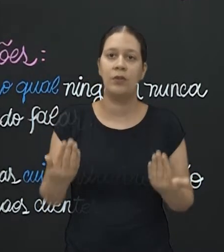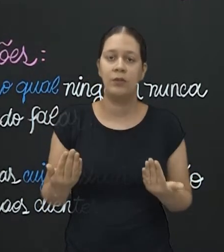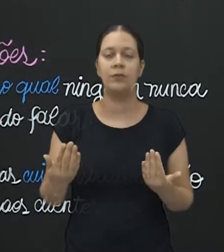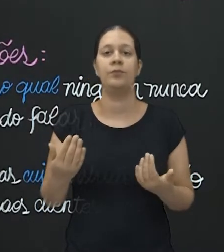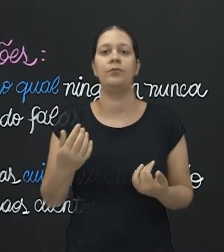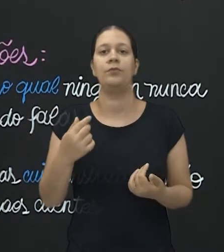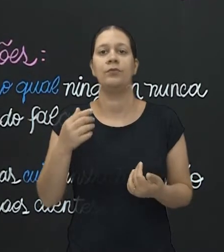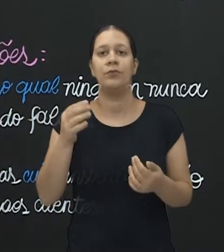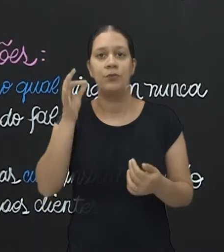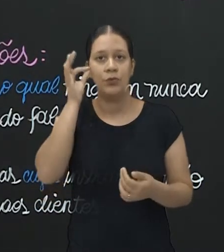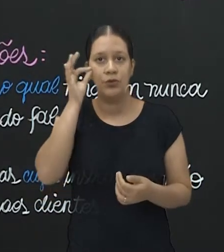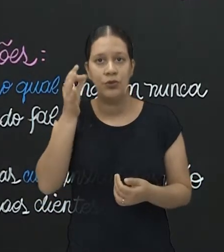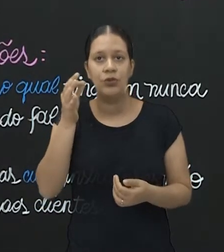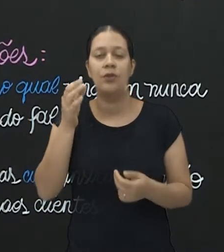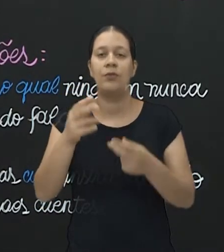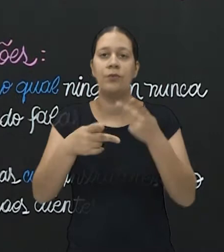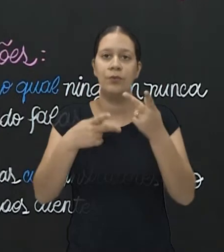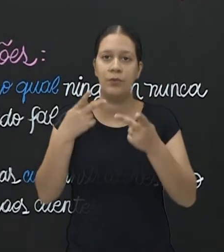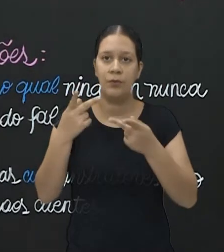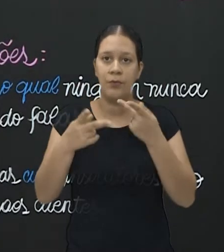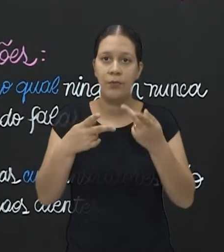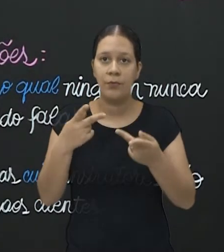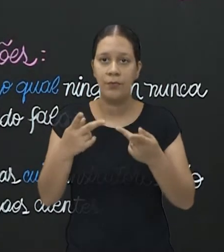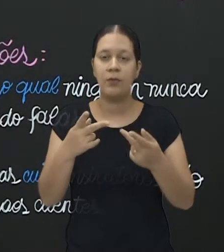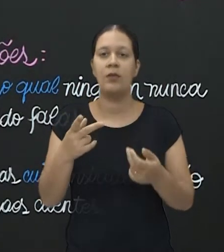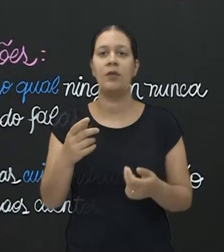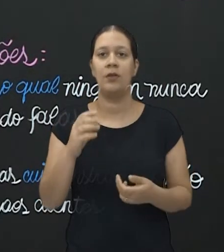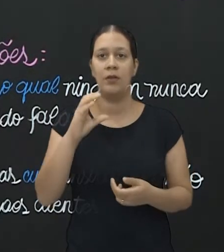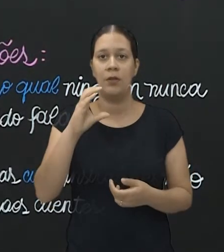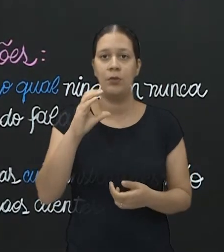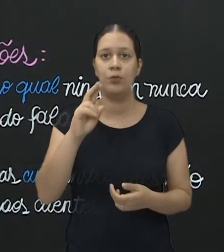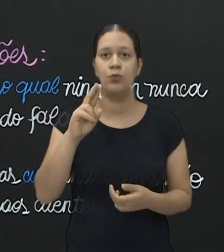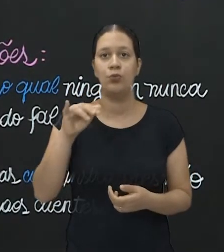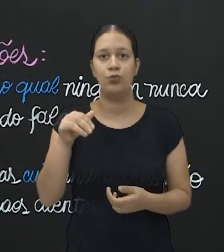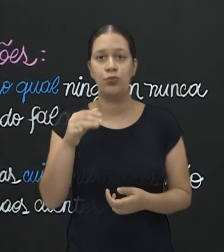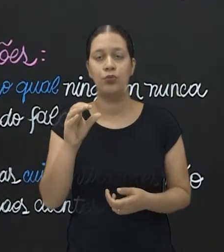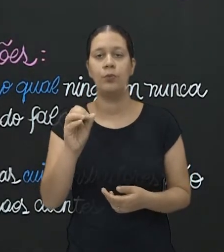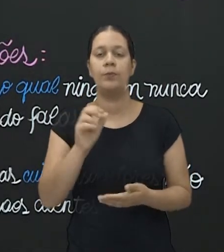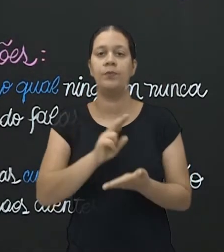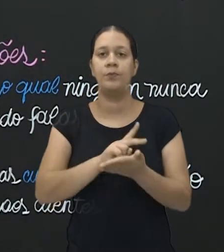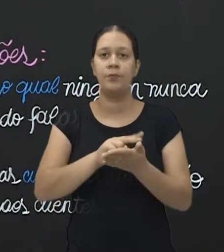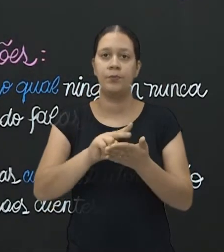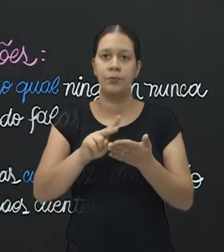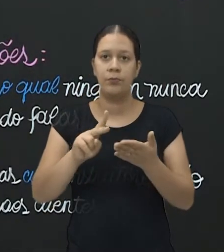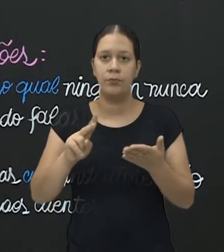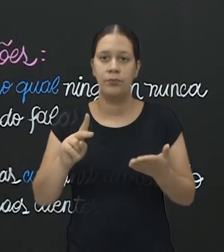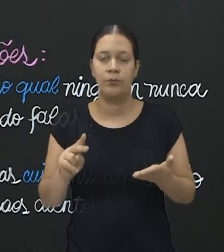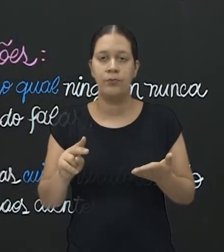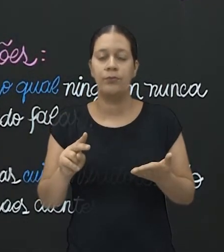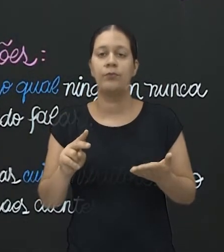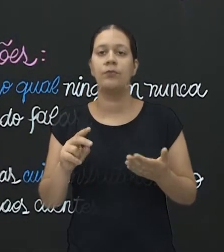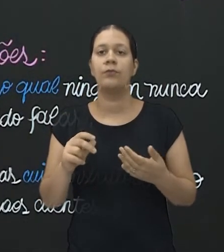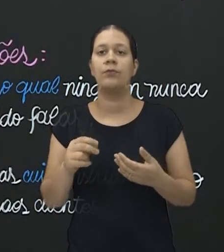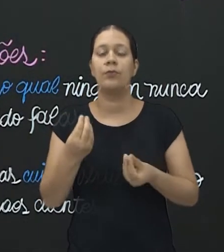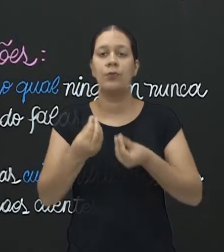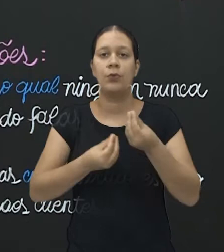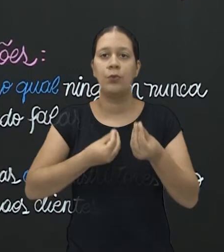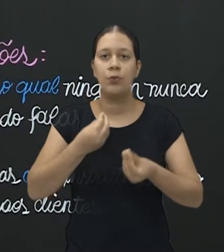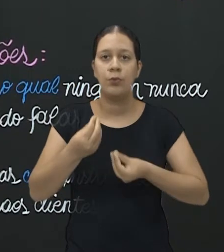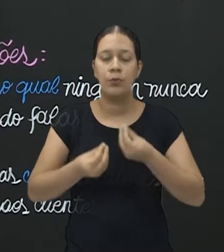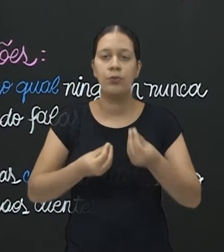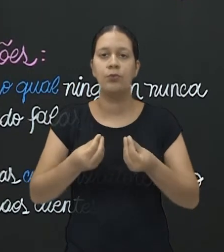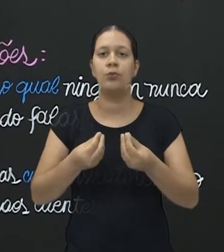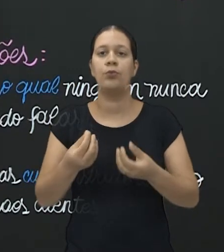já eu vou falar desse especial, que é o cujo e as suas variações. Nós temos também construções com o como, com